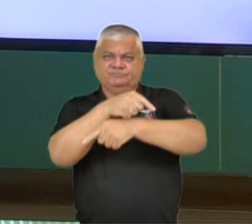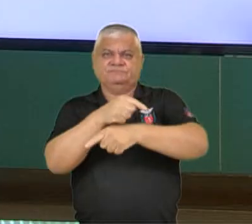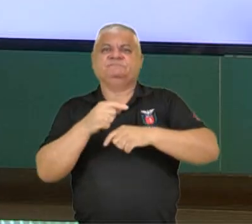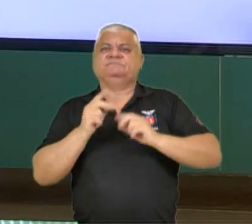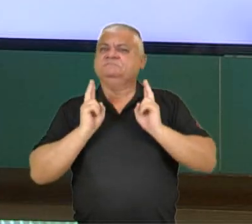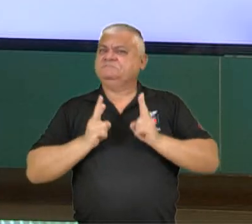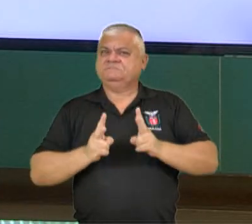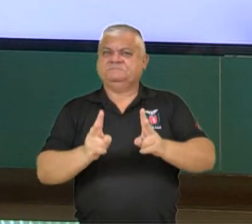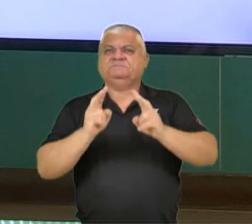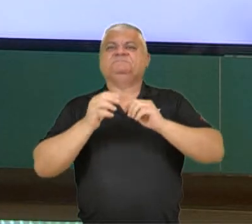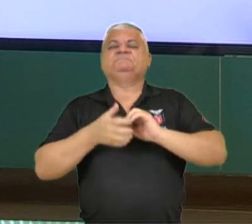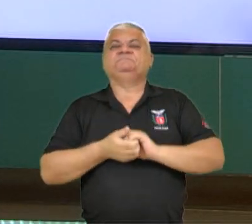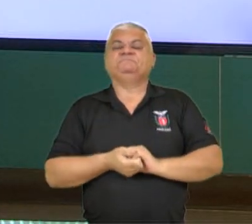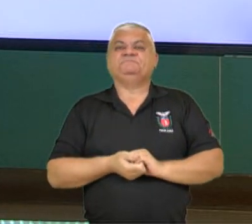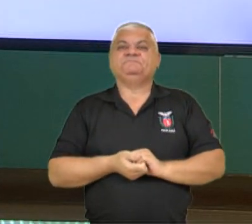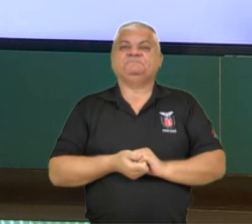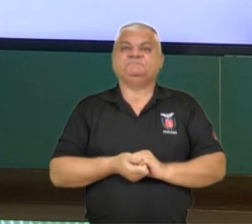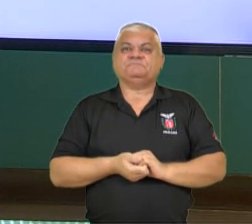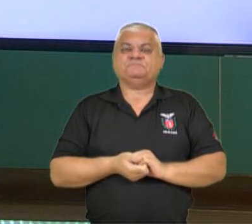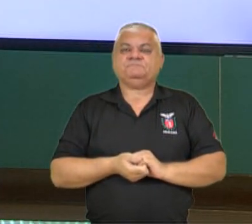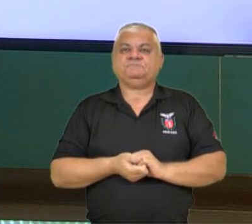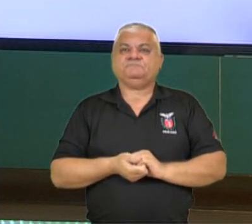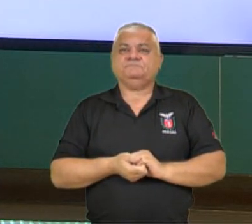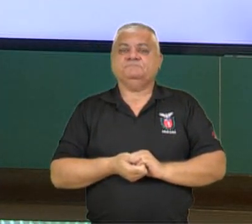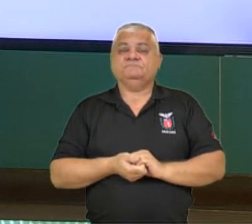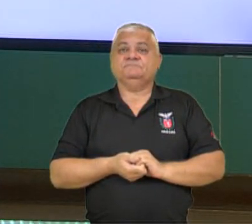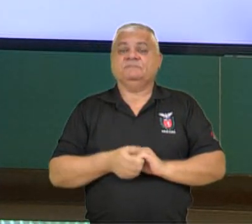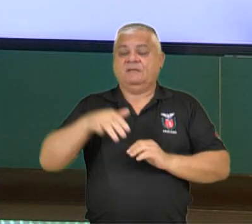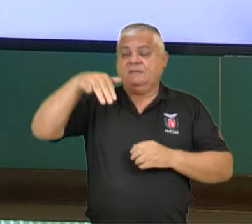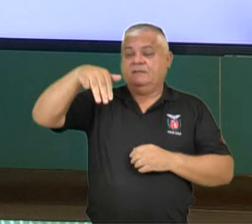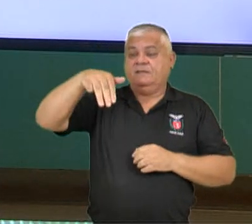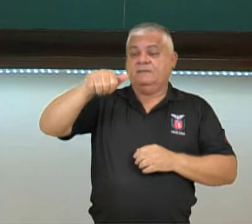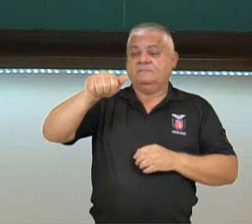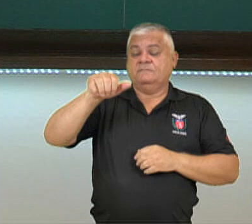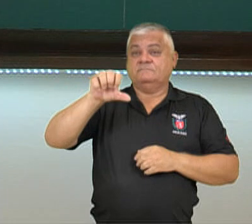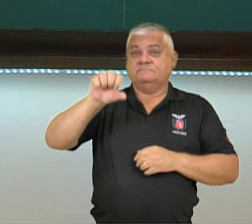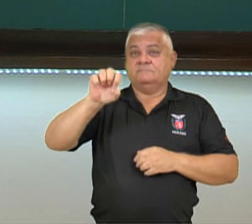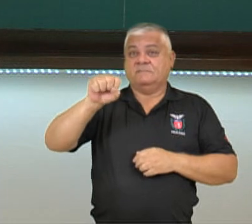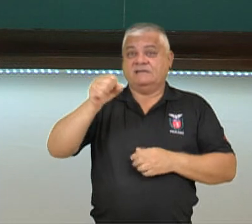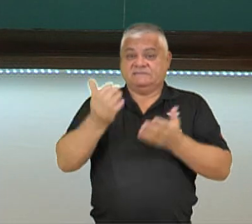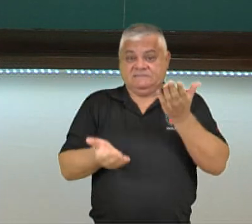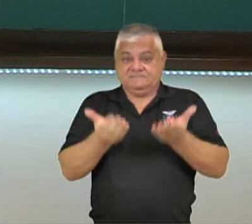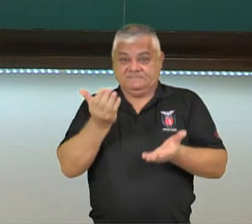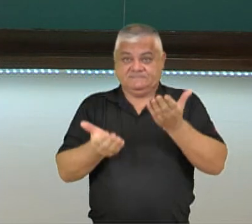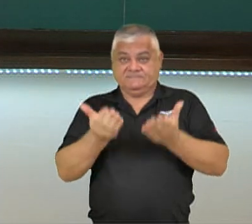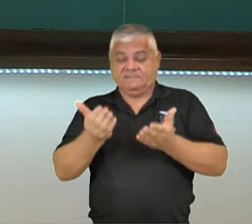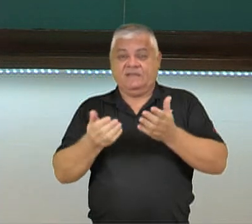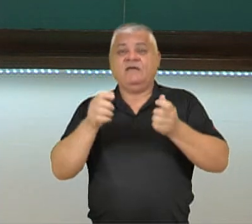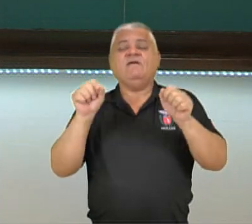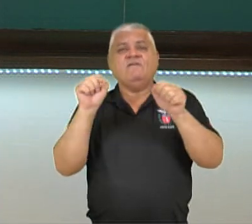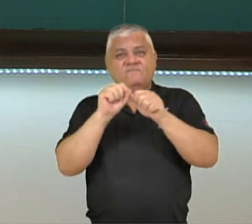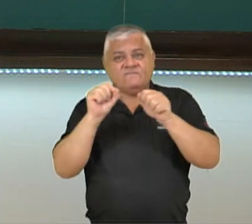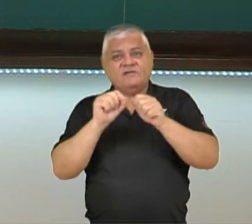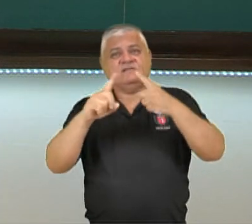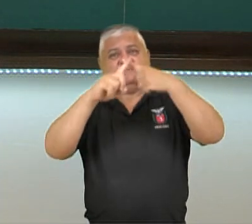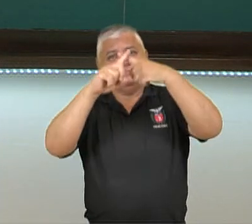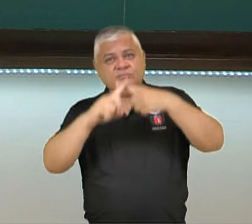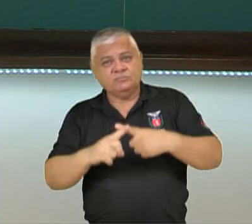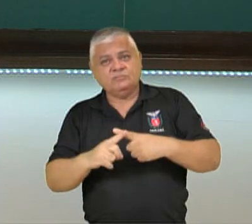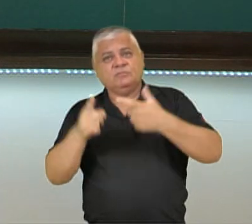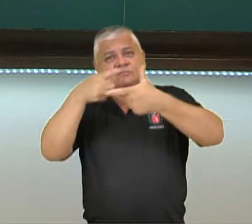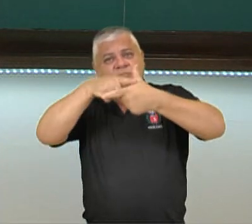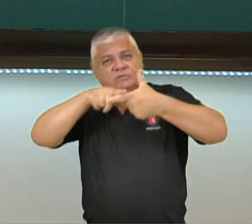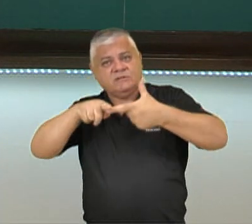dividindo por 1000. No caso da massa, é só fazer uma multiplicação e uma divisão, uma multiplicação e divisão